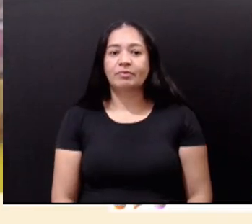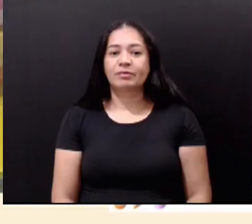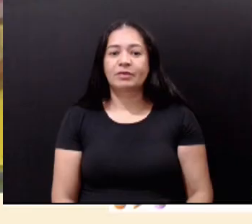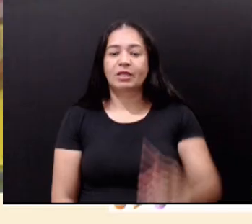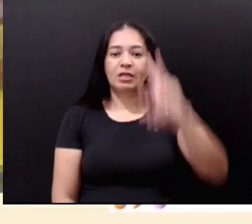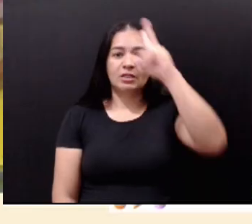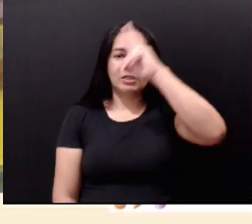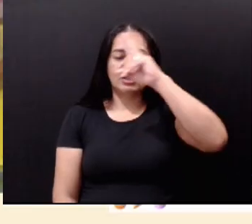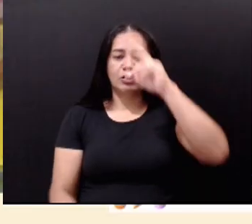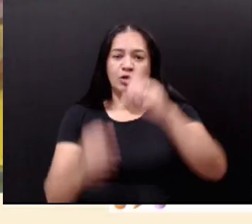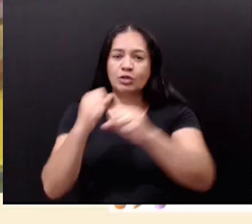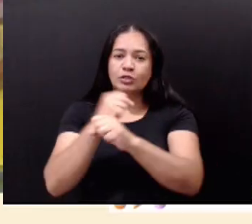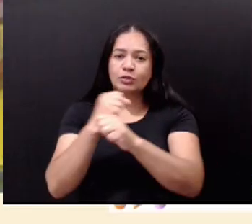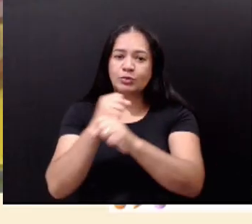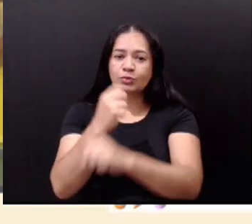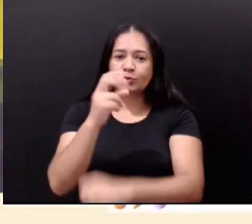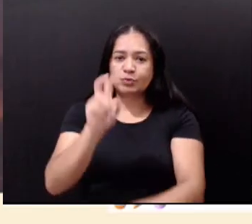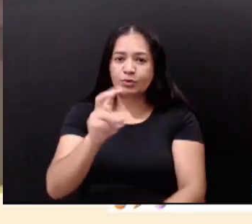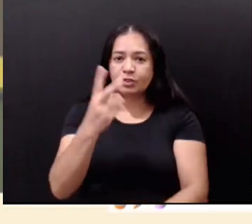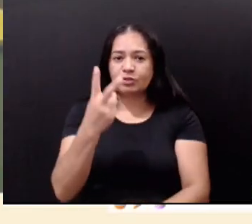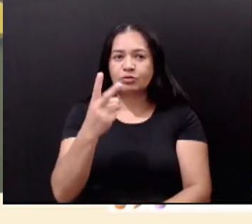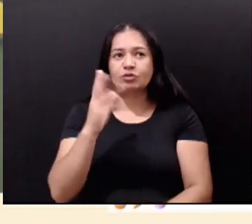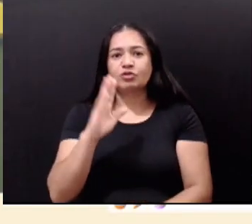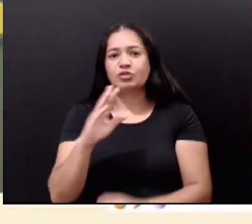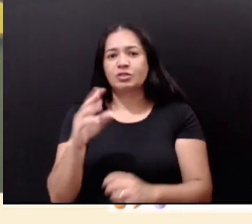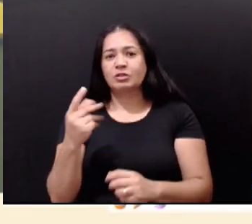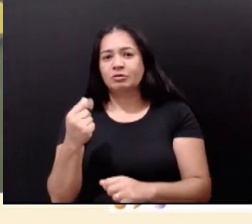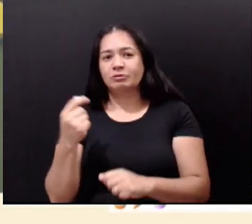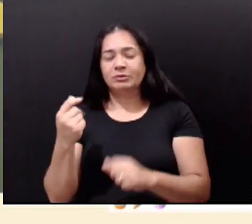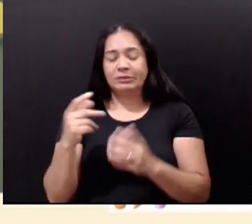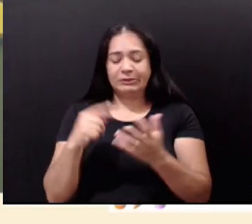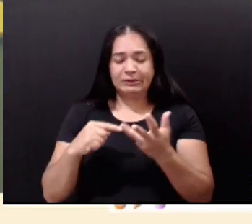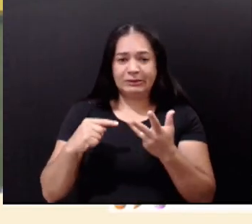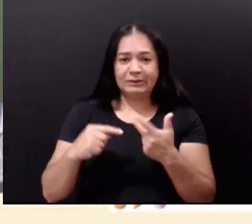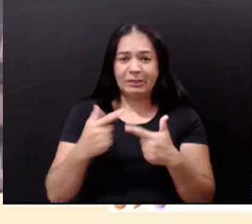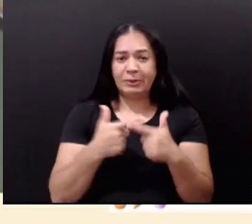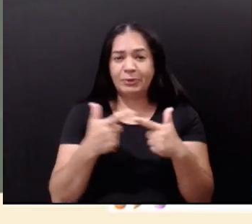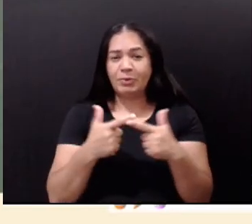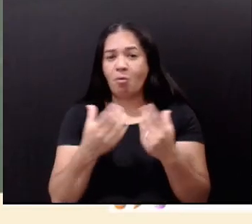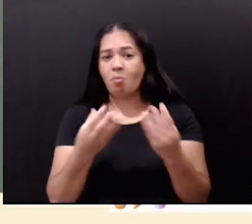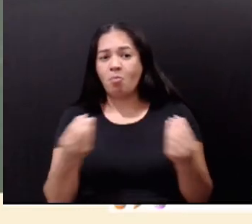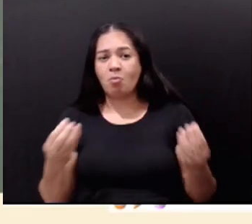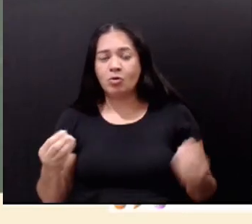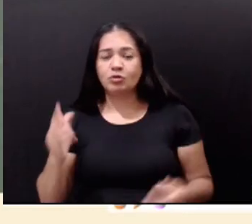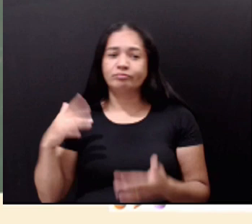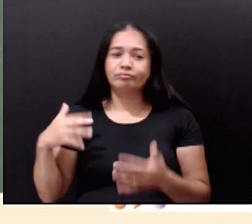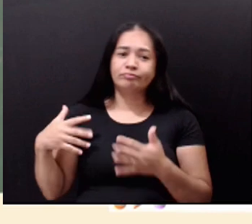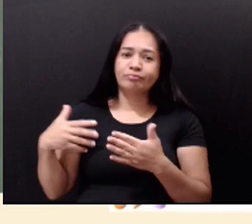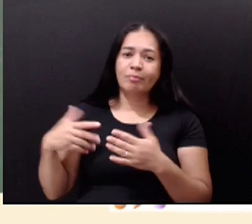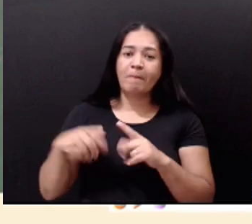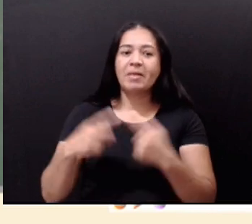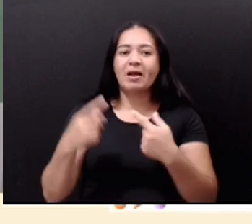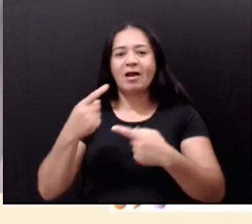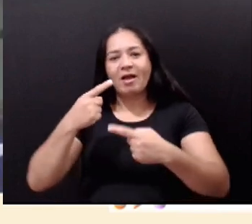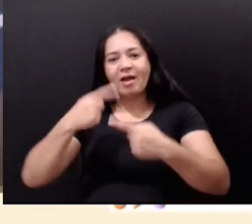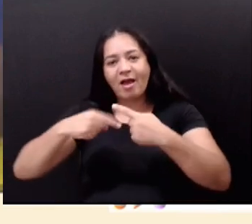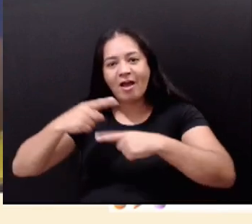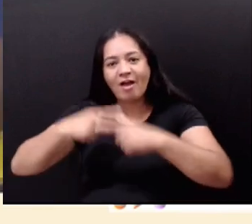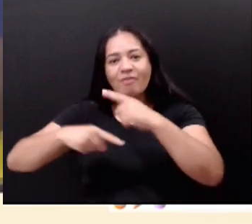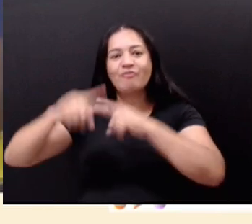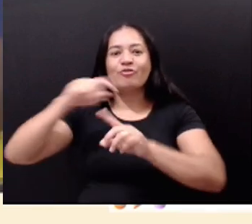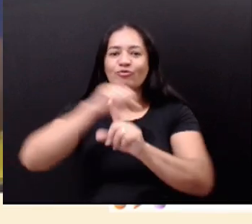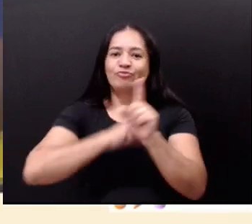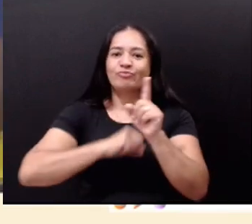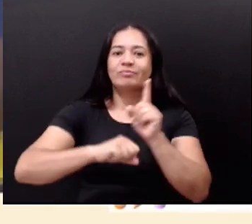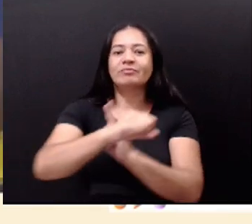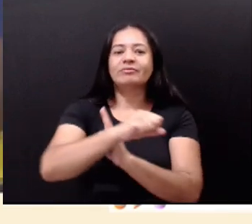muitas choque econômico, plano, isso e aquilo, e vem vindo a evolução da assistência, né? A gente acompanhou o